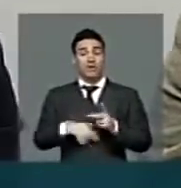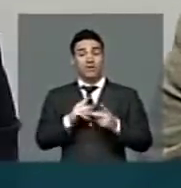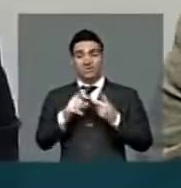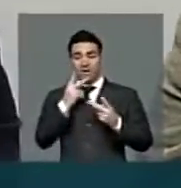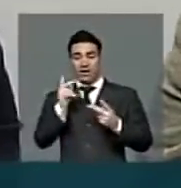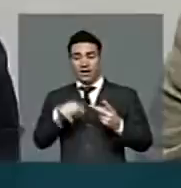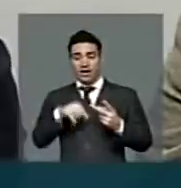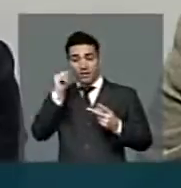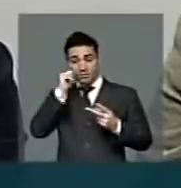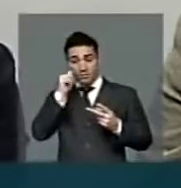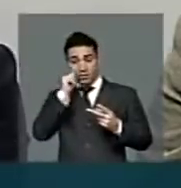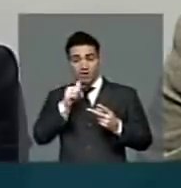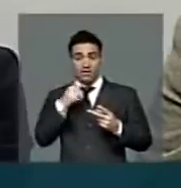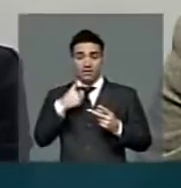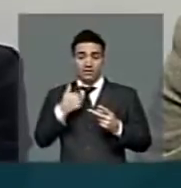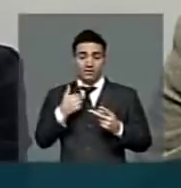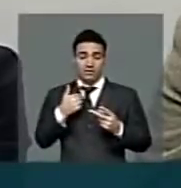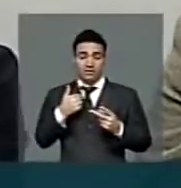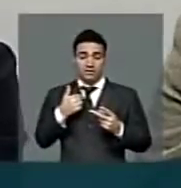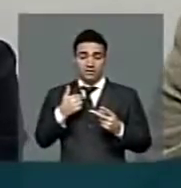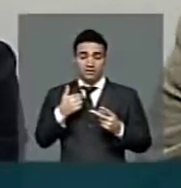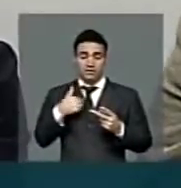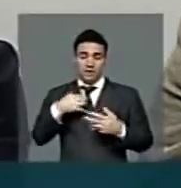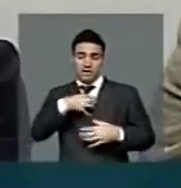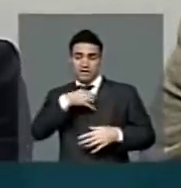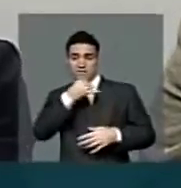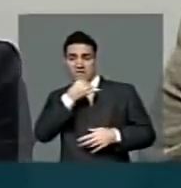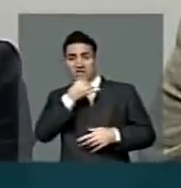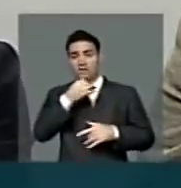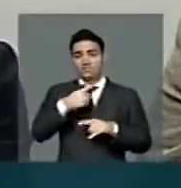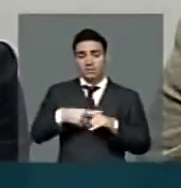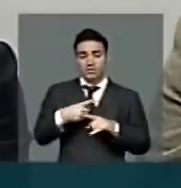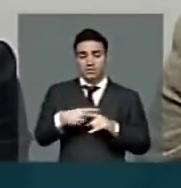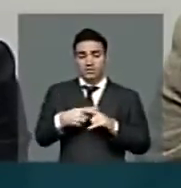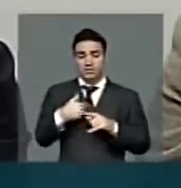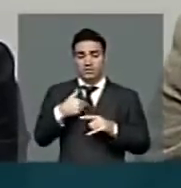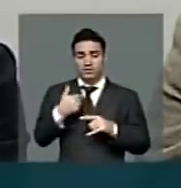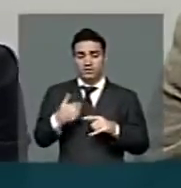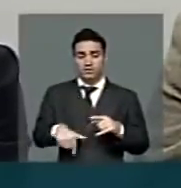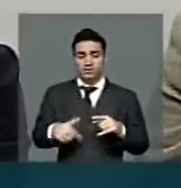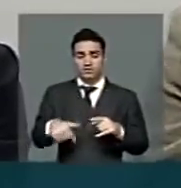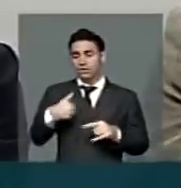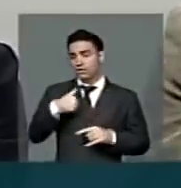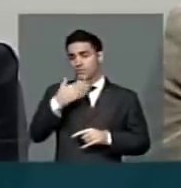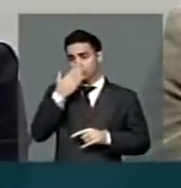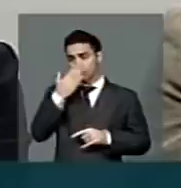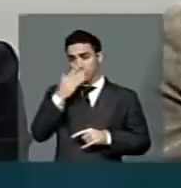que estão descontentes com a sua profissão de prostituta. Ora, há mulheres que estão descontentes com a sua profissão de professora.